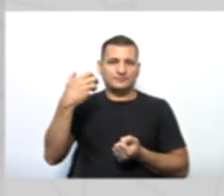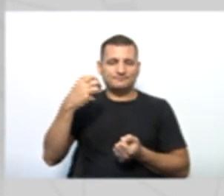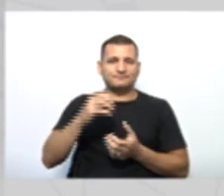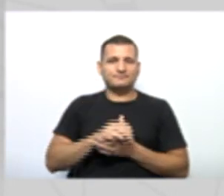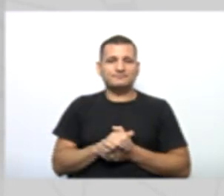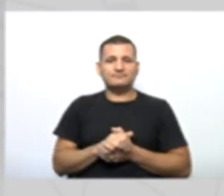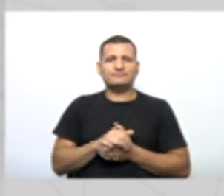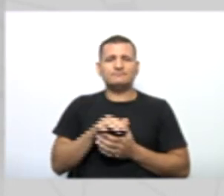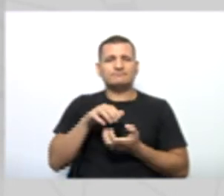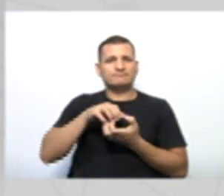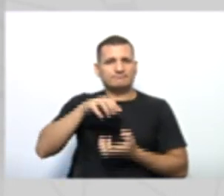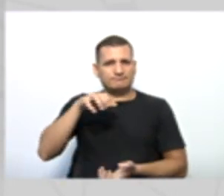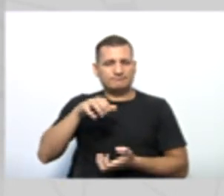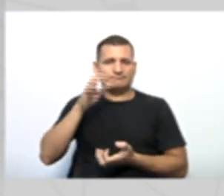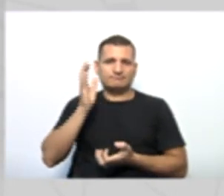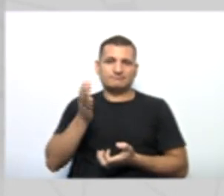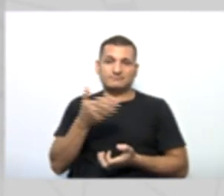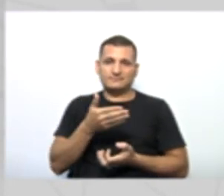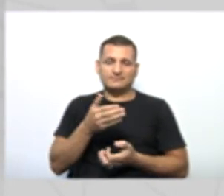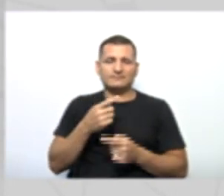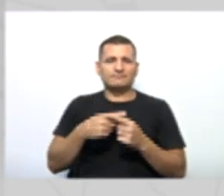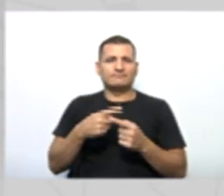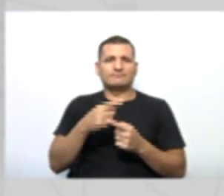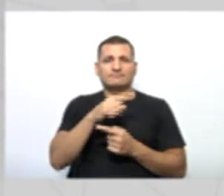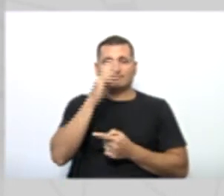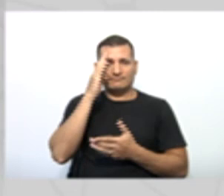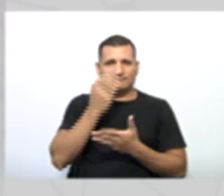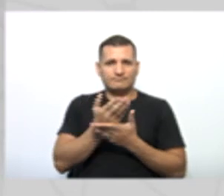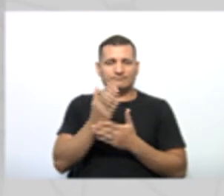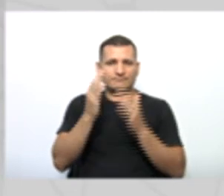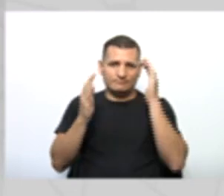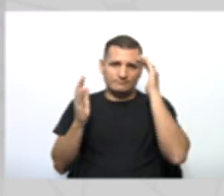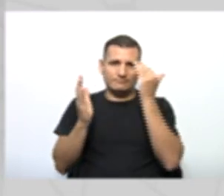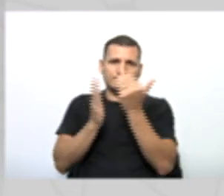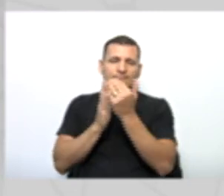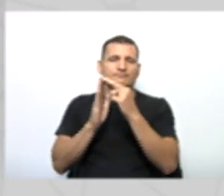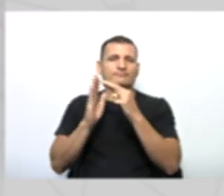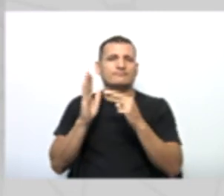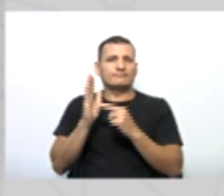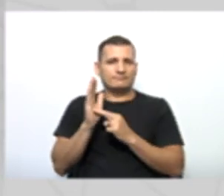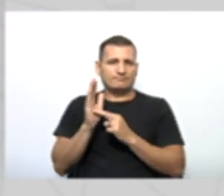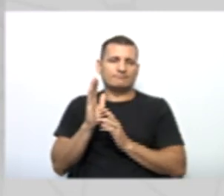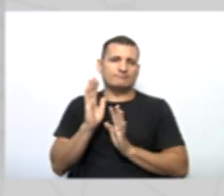já sendo idoso, porque ele acreditava nas normas do seu tempo, ele precisava